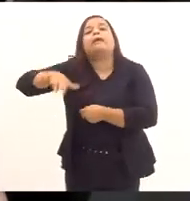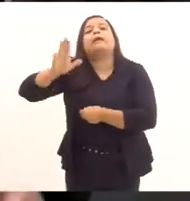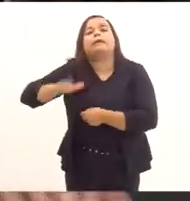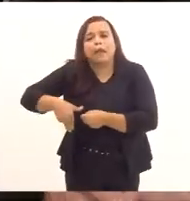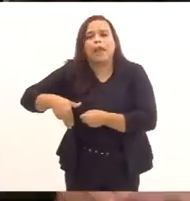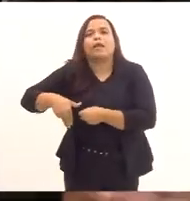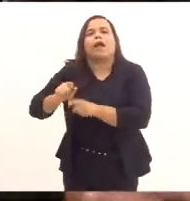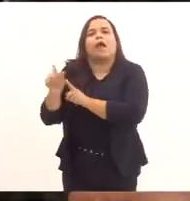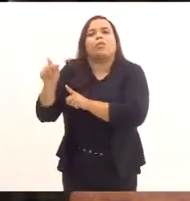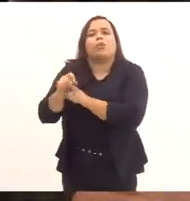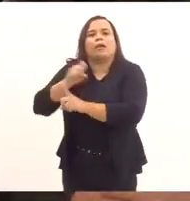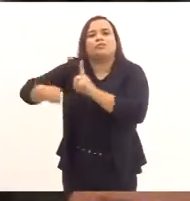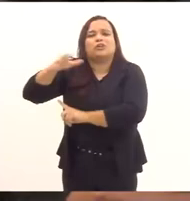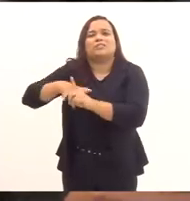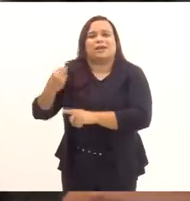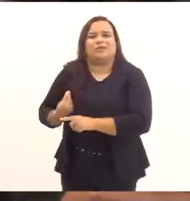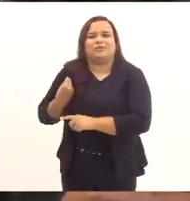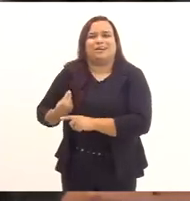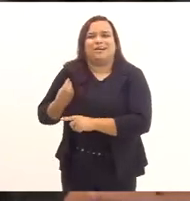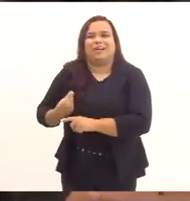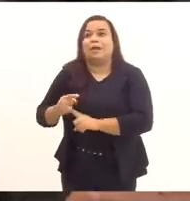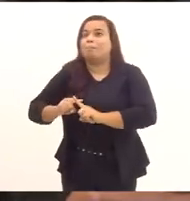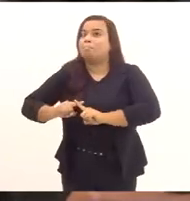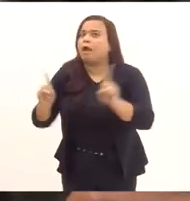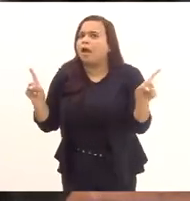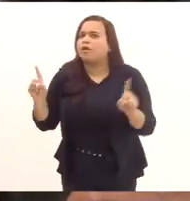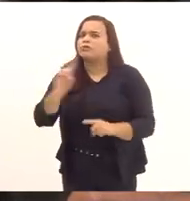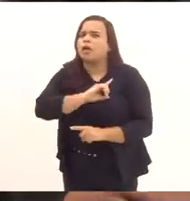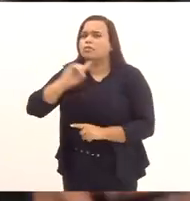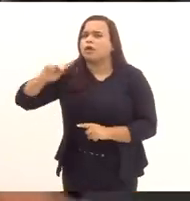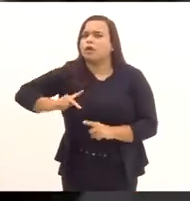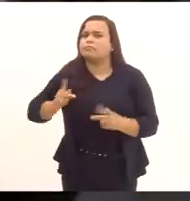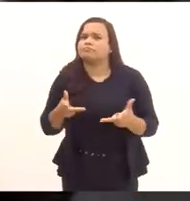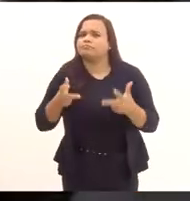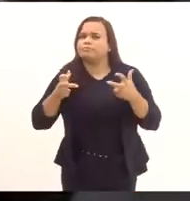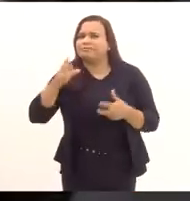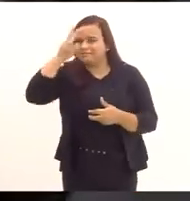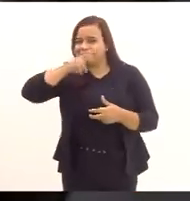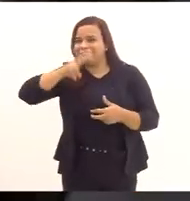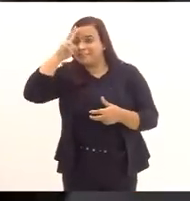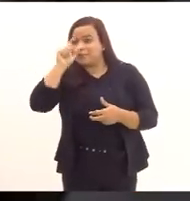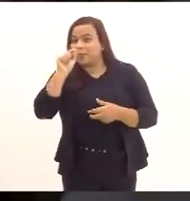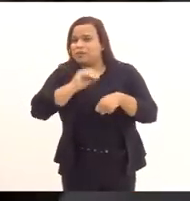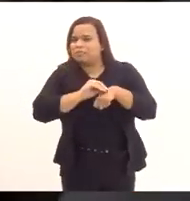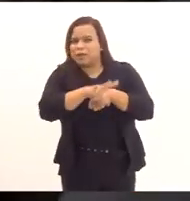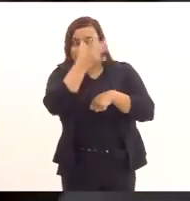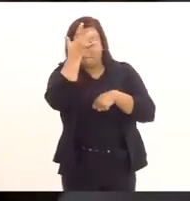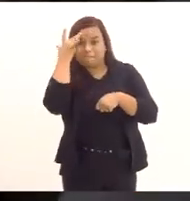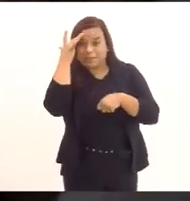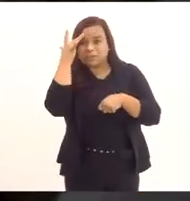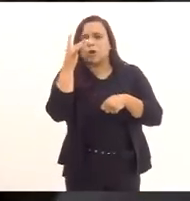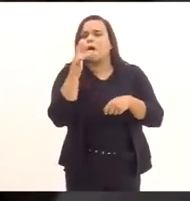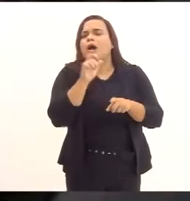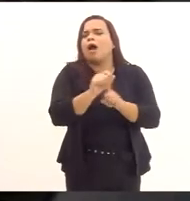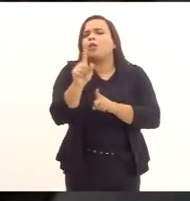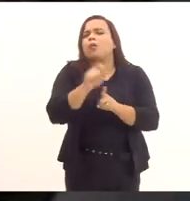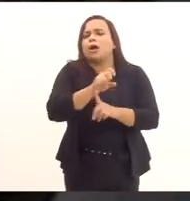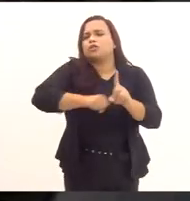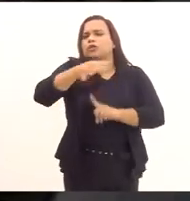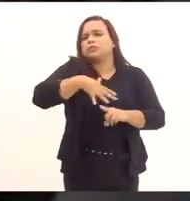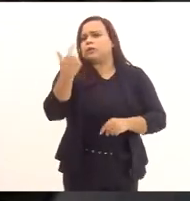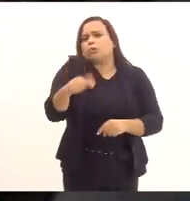defensora lembrou que pessoas que não estão no lugar social também que fazem jus a esse cartão Então gostaria de pedir